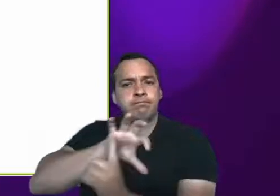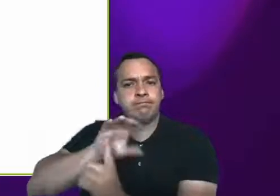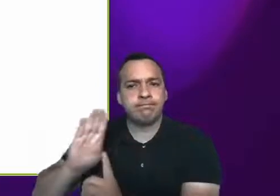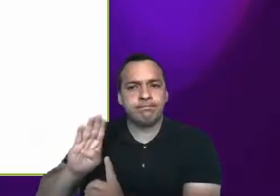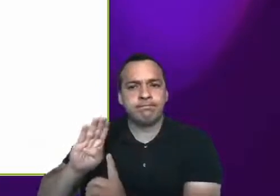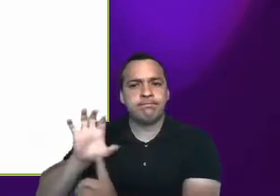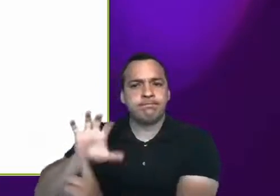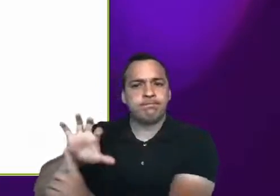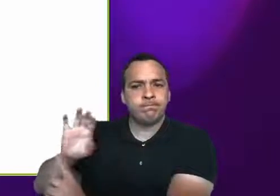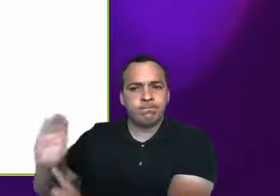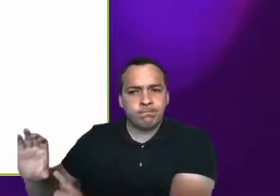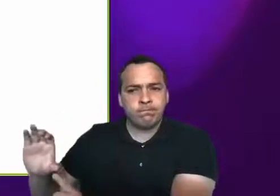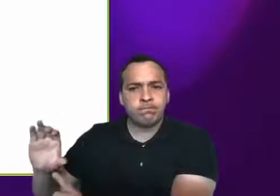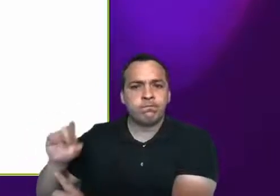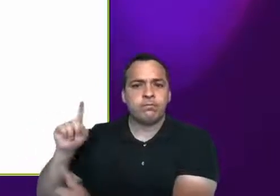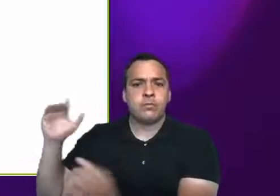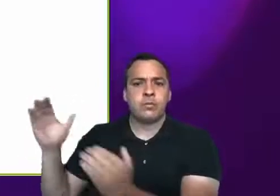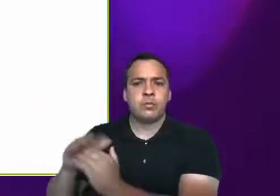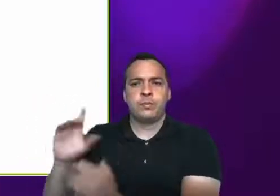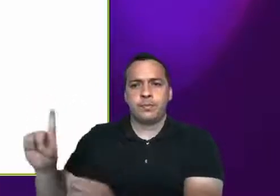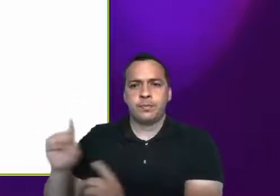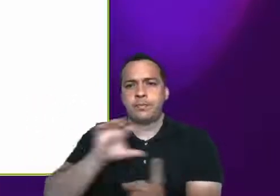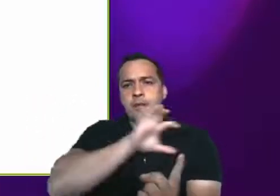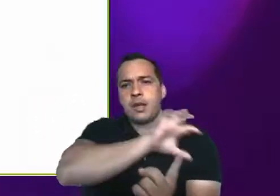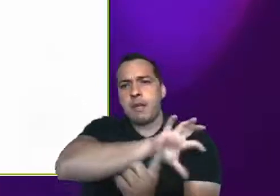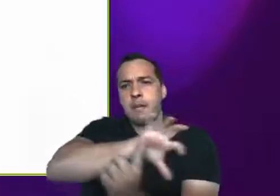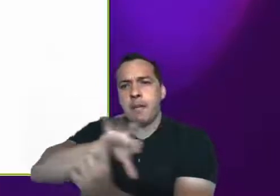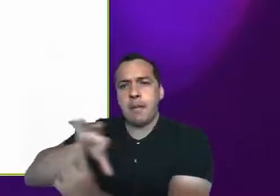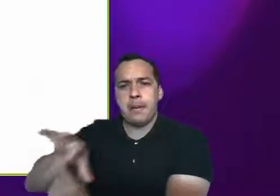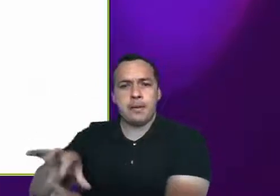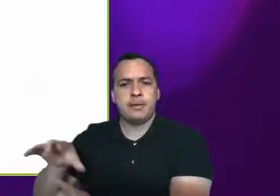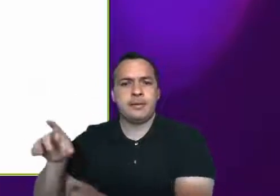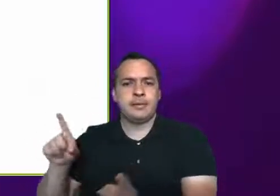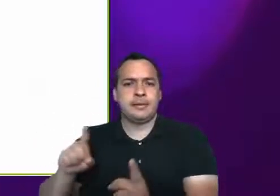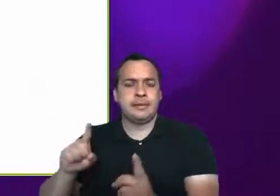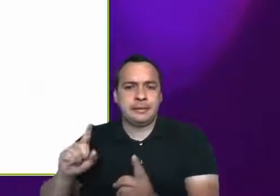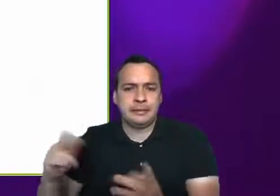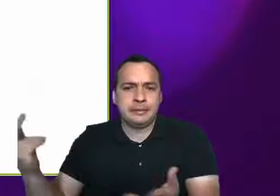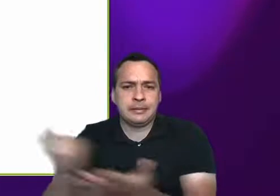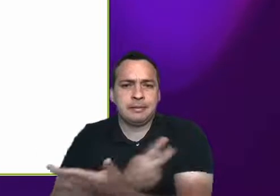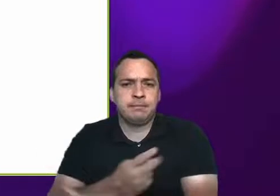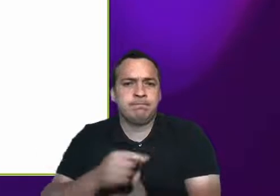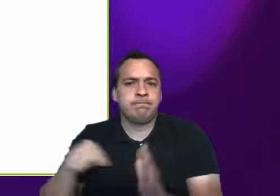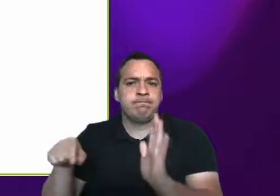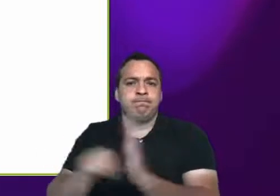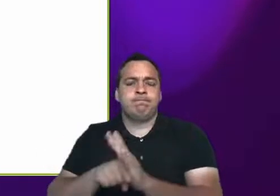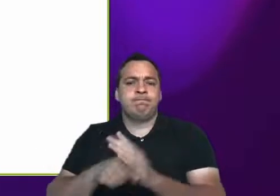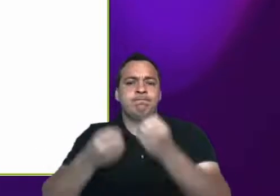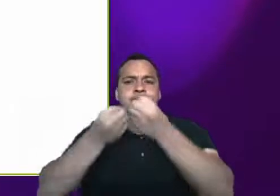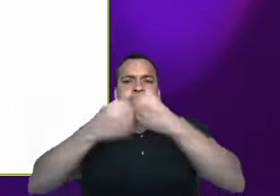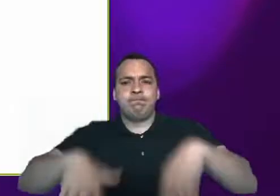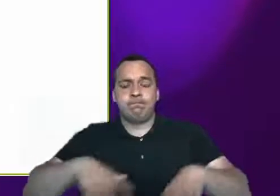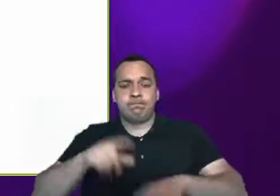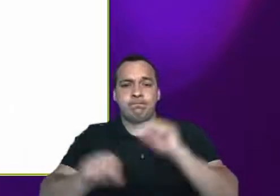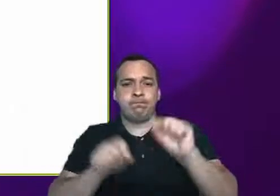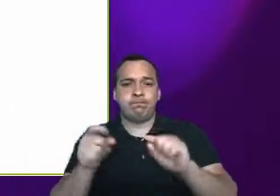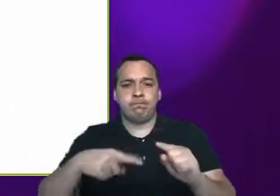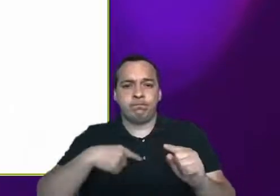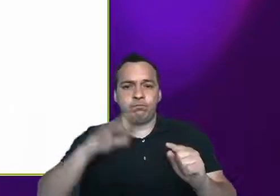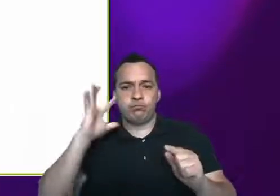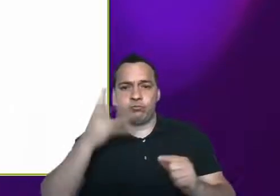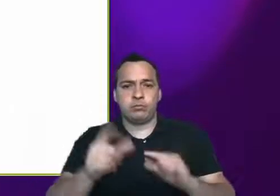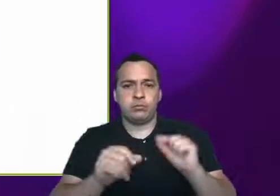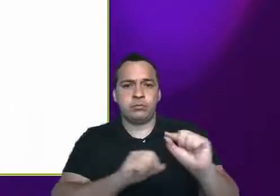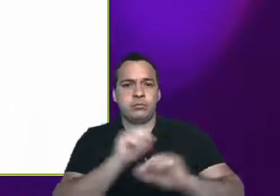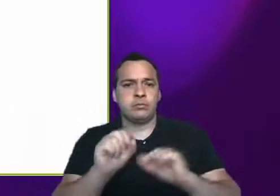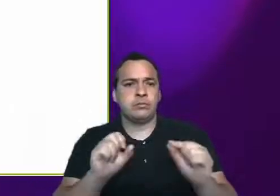uma consequência B, uma consequência sobre C e, por último, sobre D, que em geral é negativa quanto